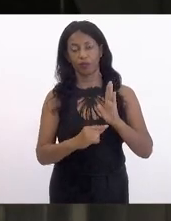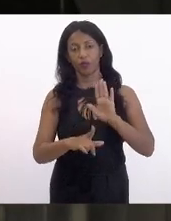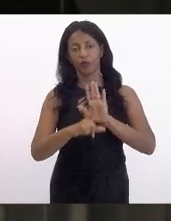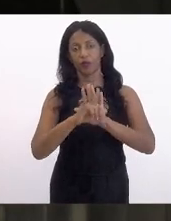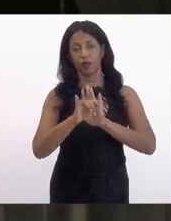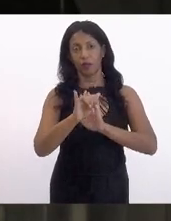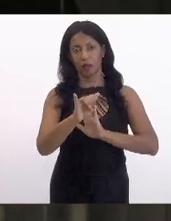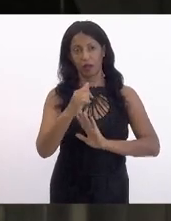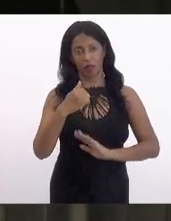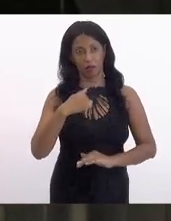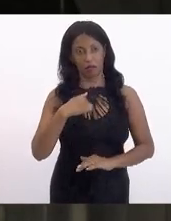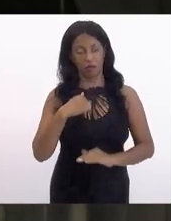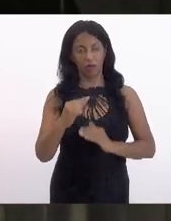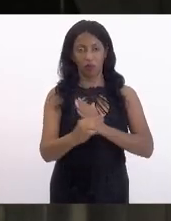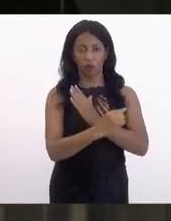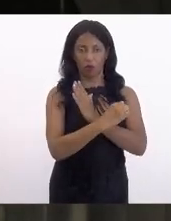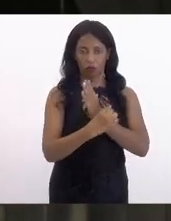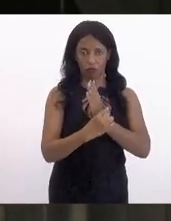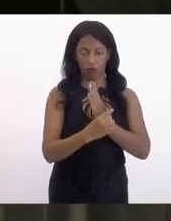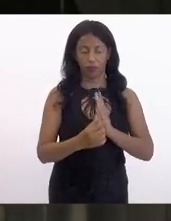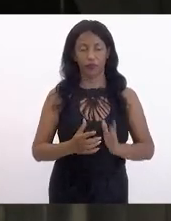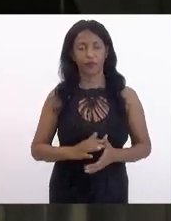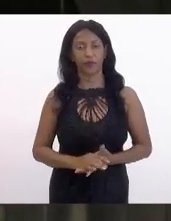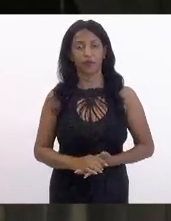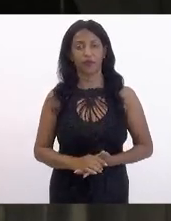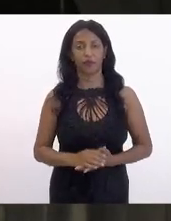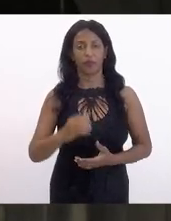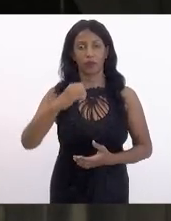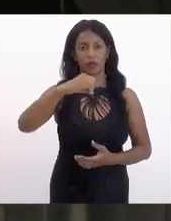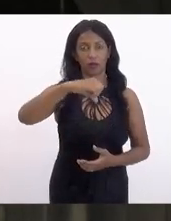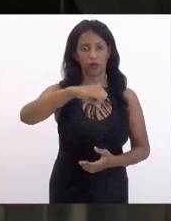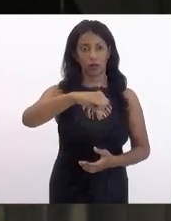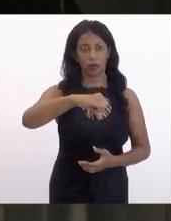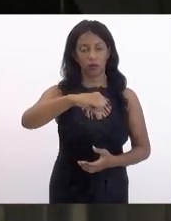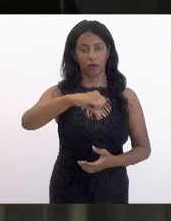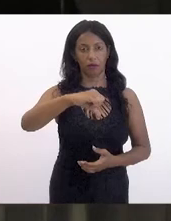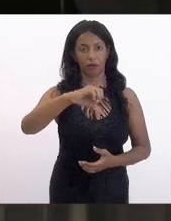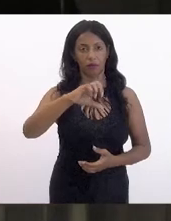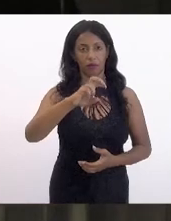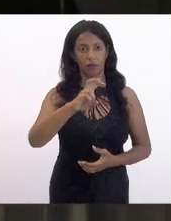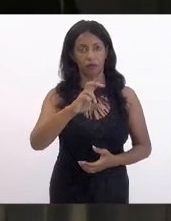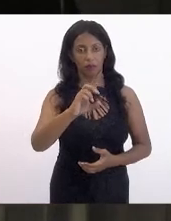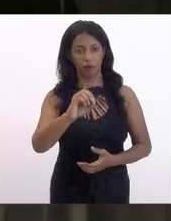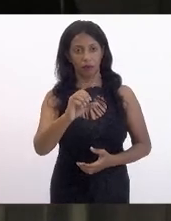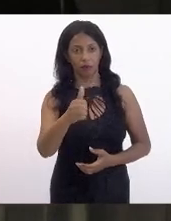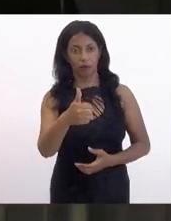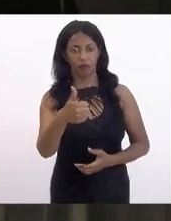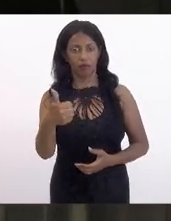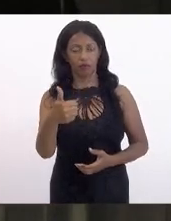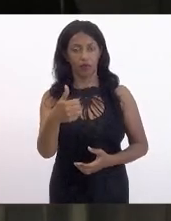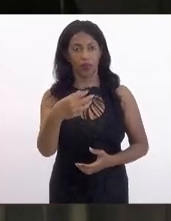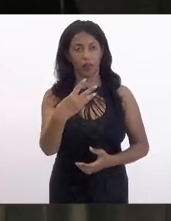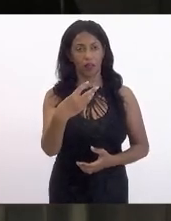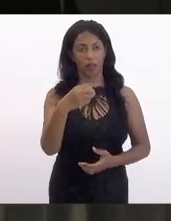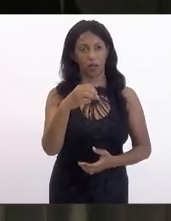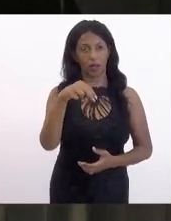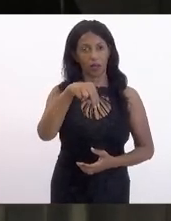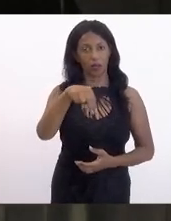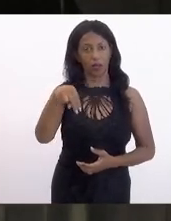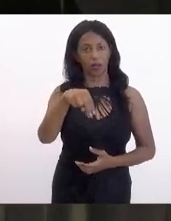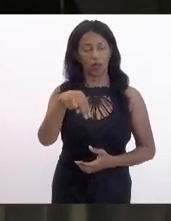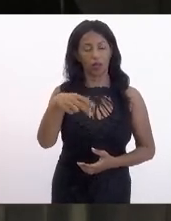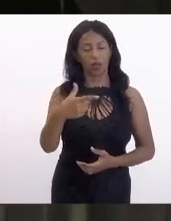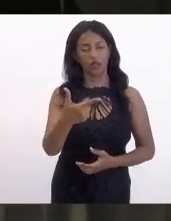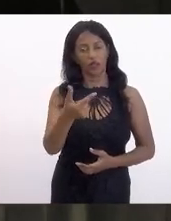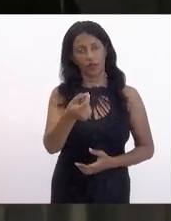que eu sou um dos autores 9.501 de 30 de novembro de